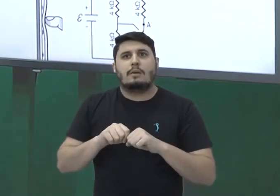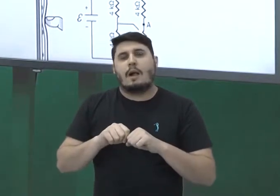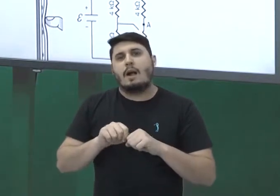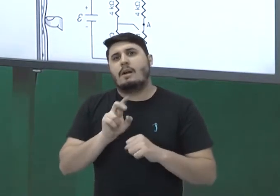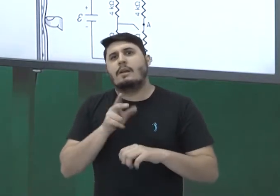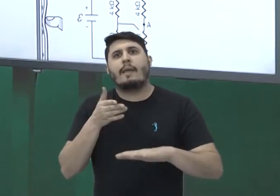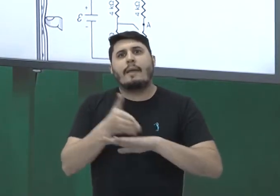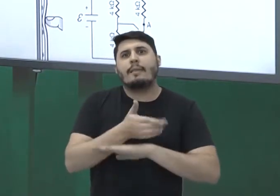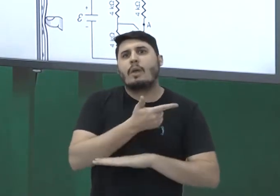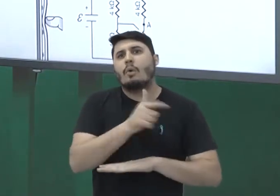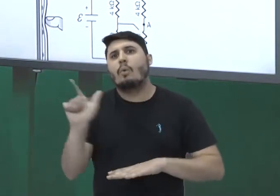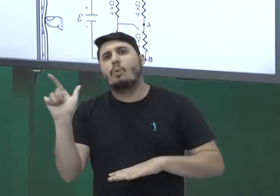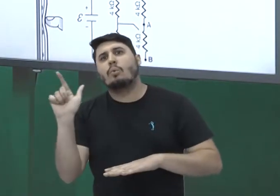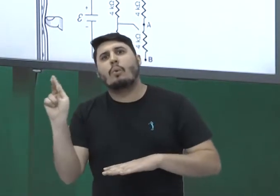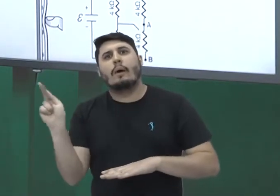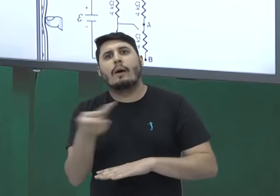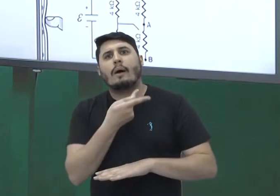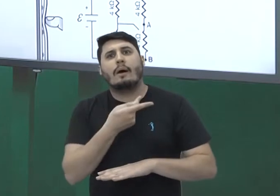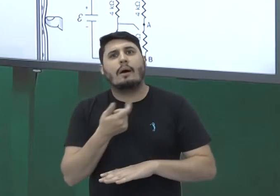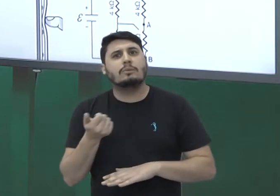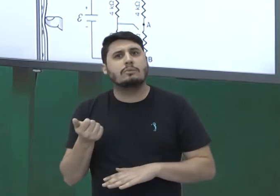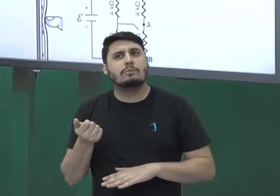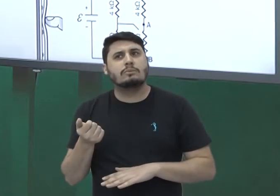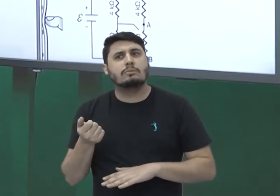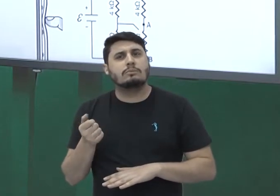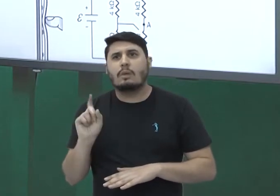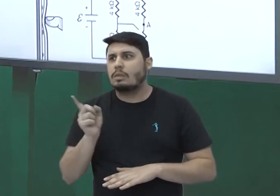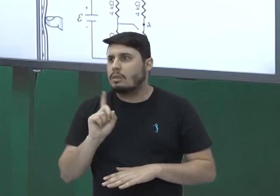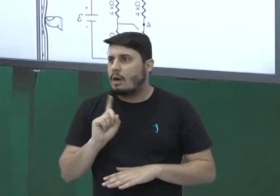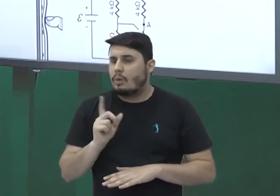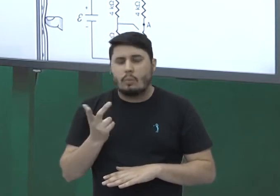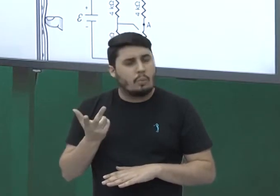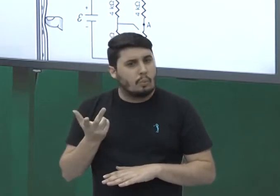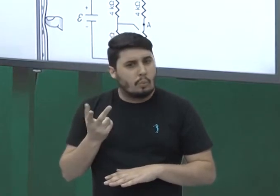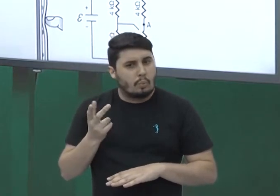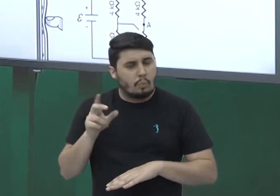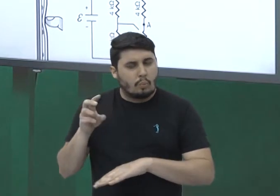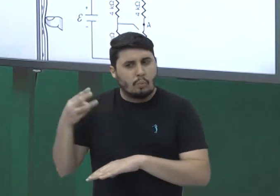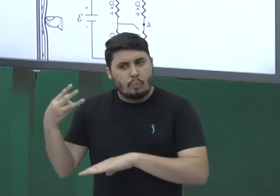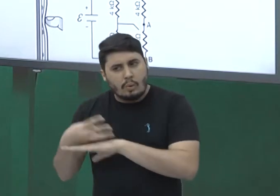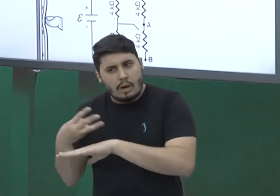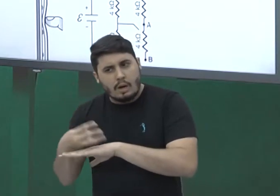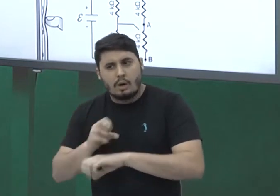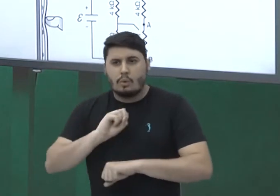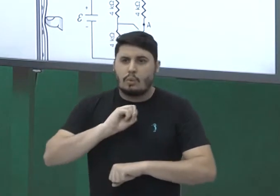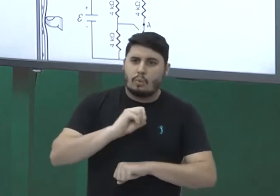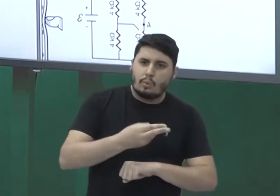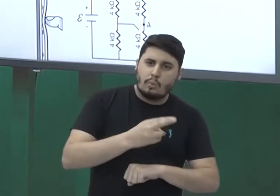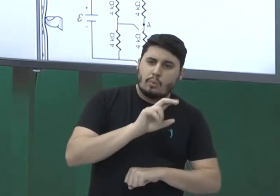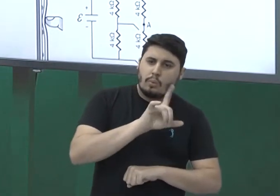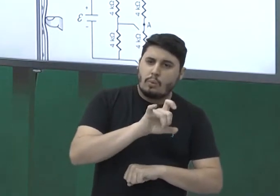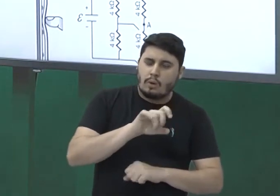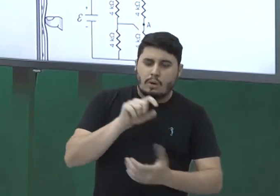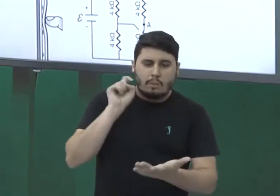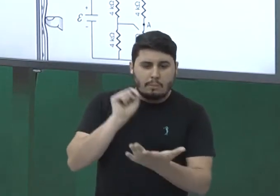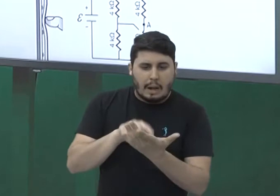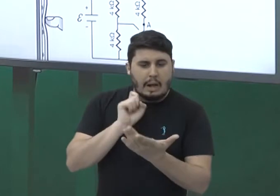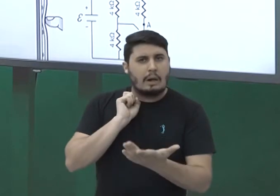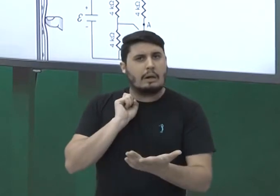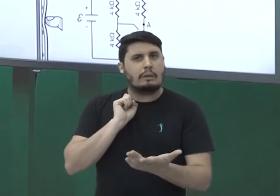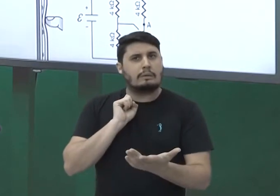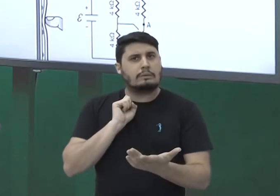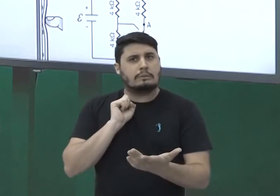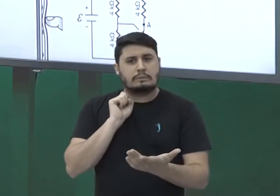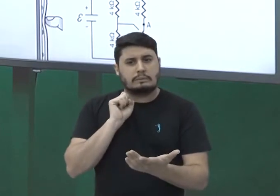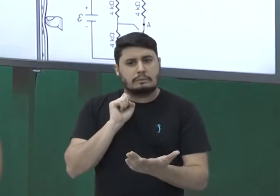ou o WhatsApp, coisa que você não estava abrindo naquele momento, certo? Aí você vai tentar abrir outra coisa, a